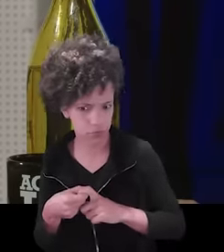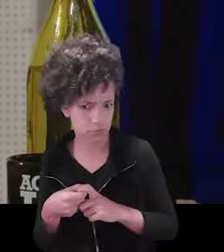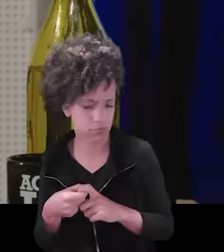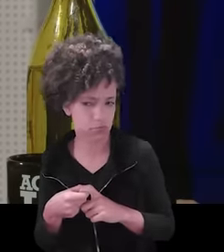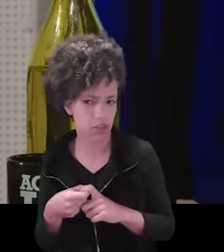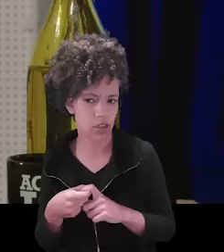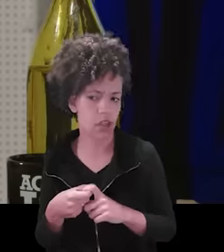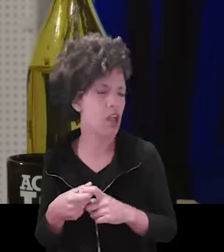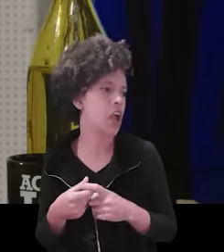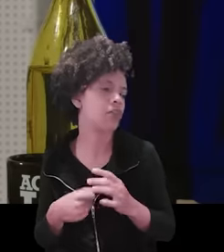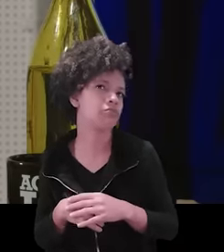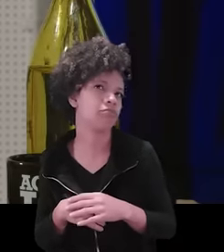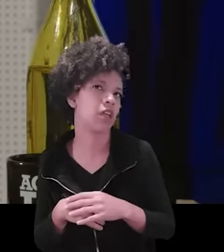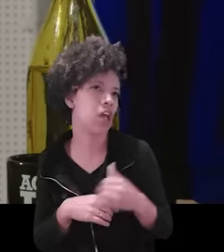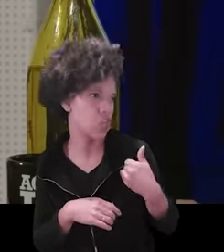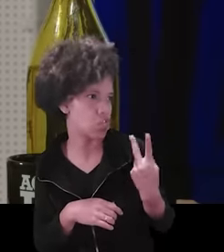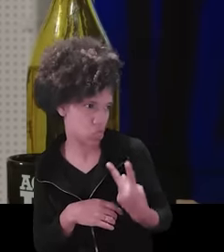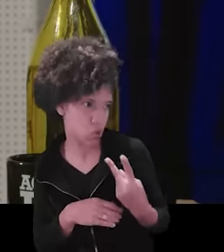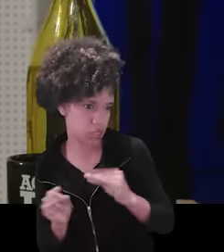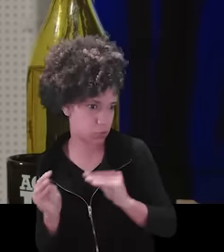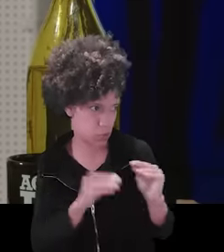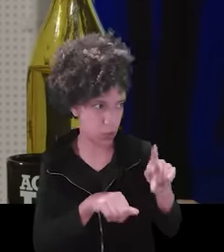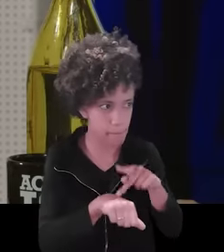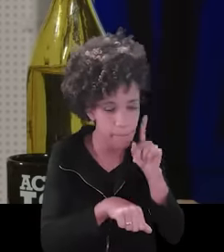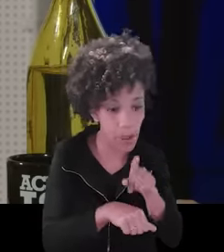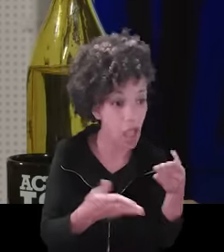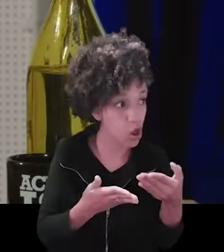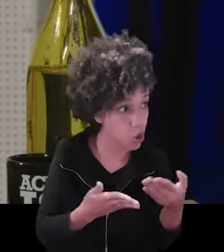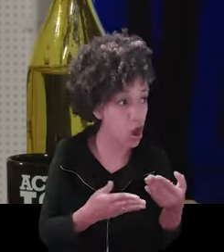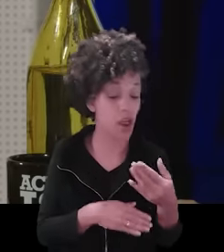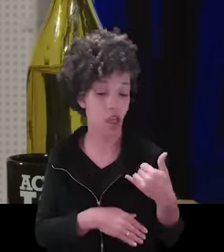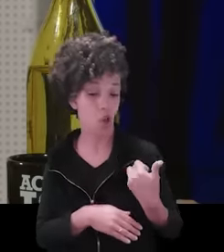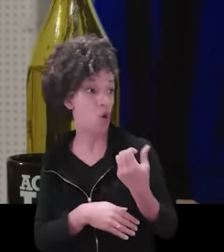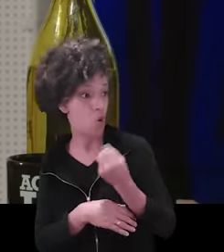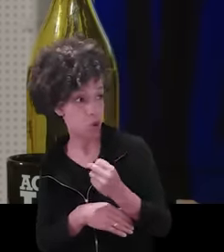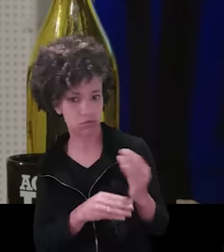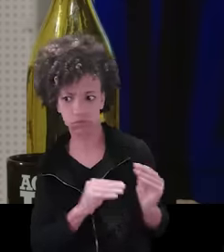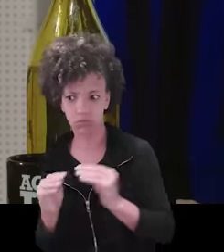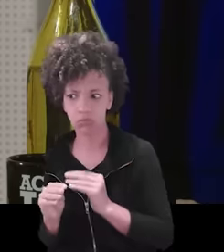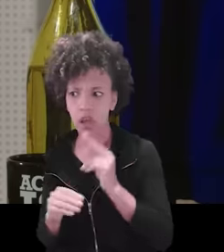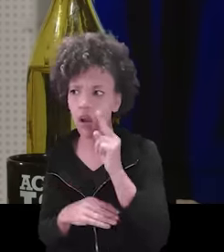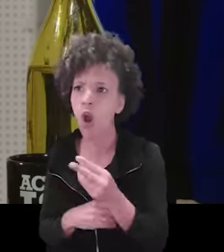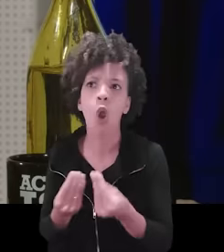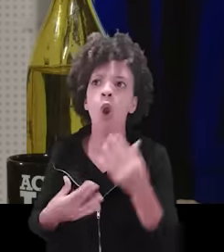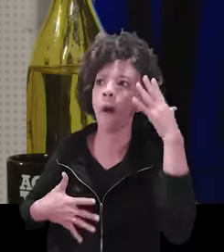vez que ele voltou depois ele A gente foi não tinha dois aninhos e voltou agora com oito ele queria saber onde a gente já vem